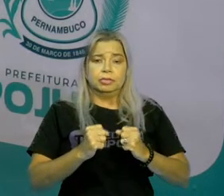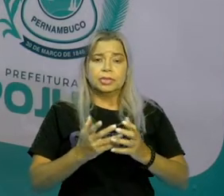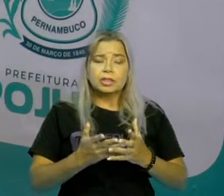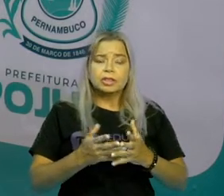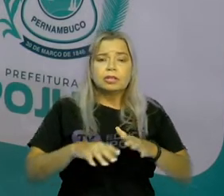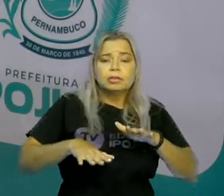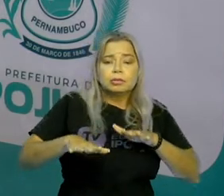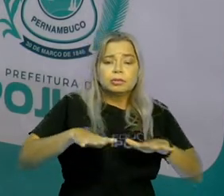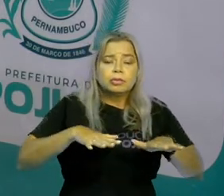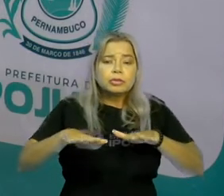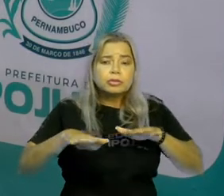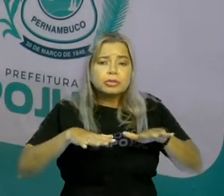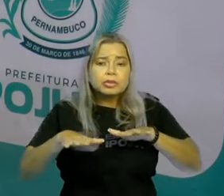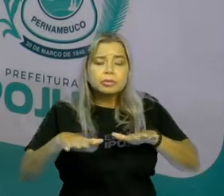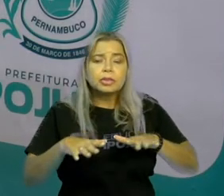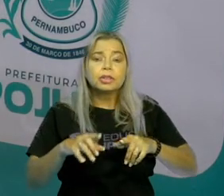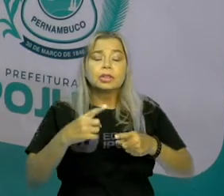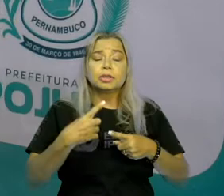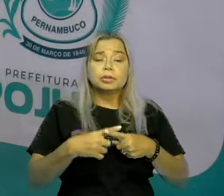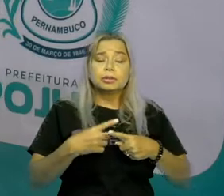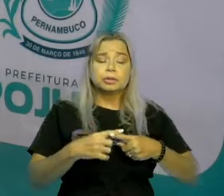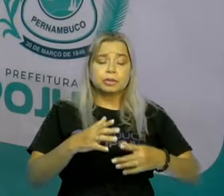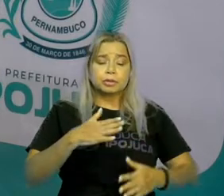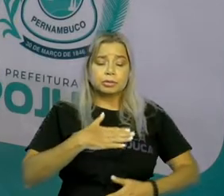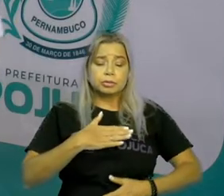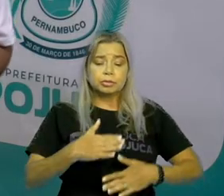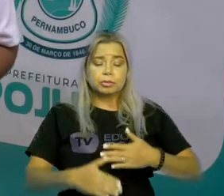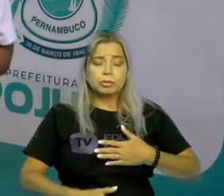processo de envelhecimento natural do nosso corpo, se